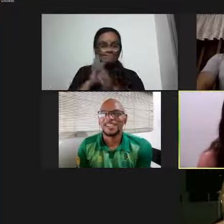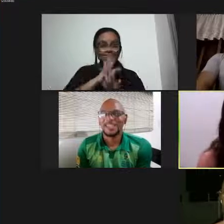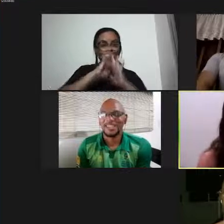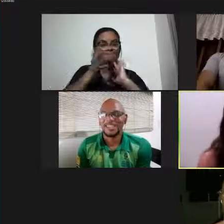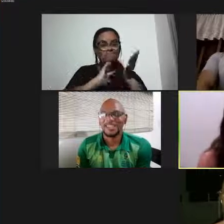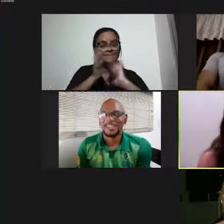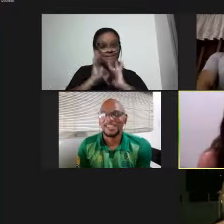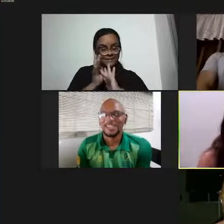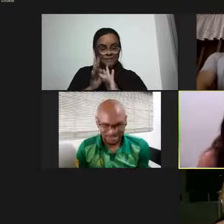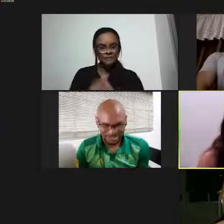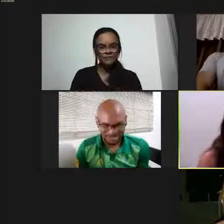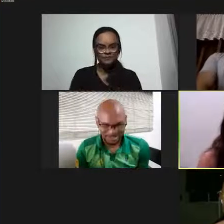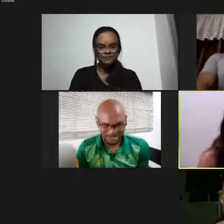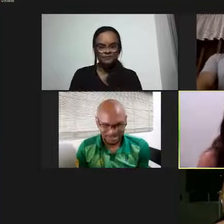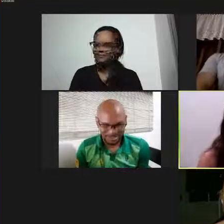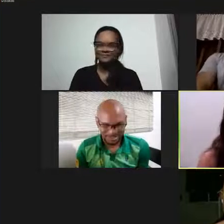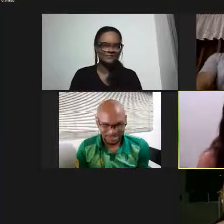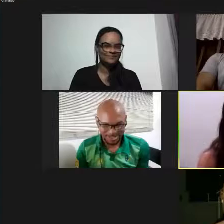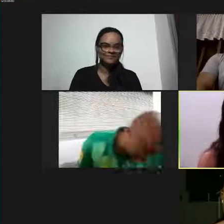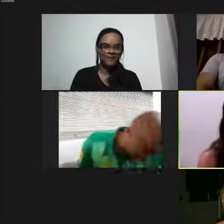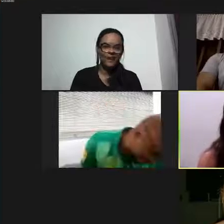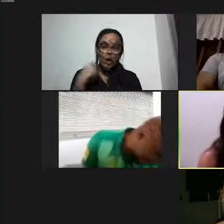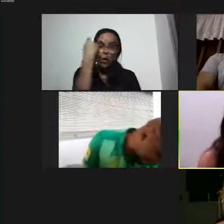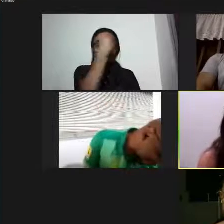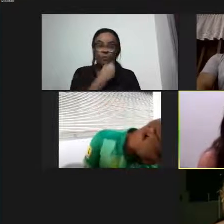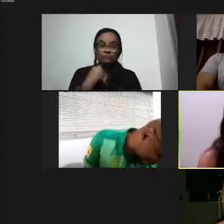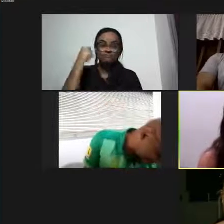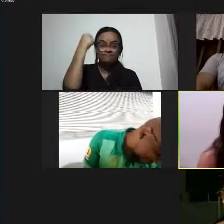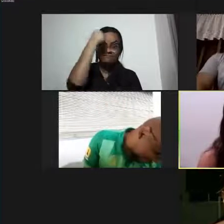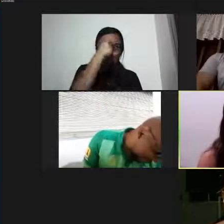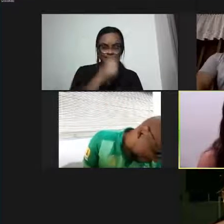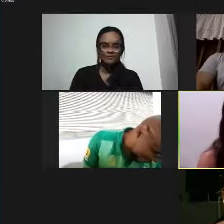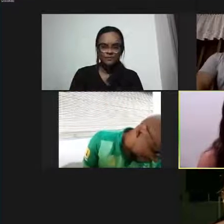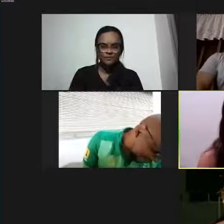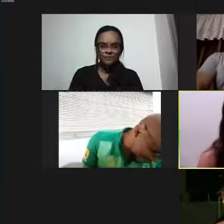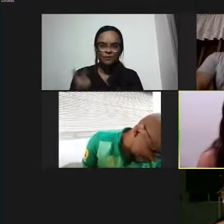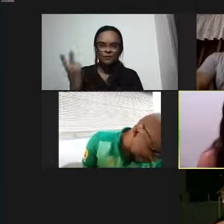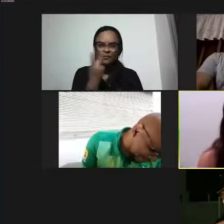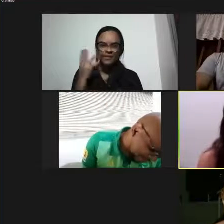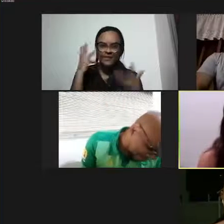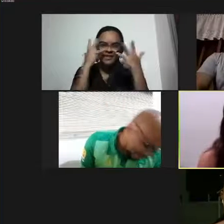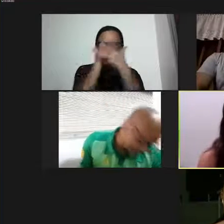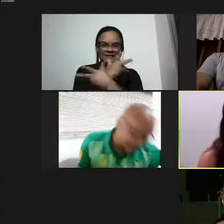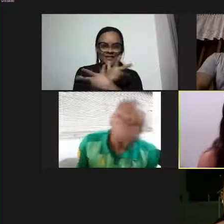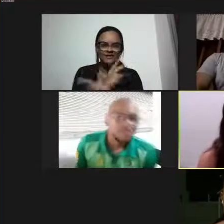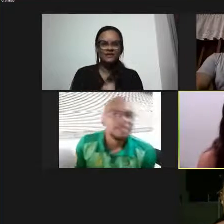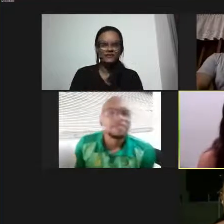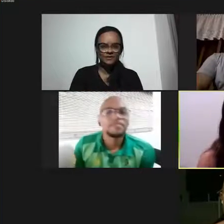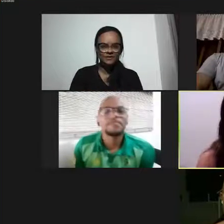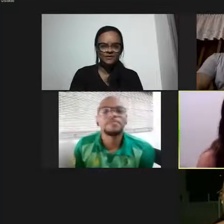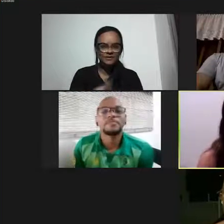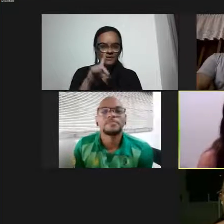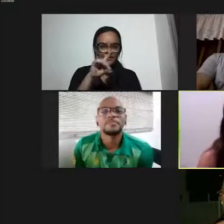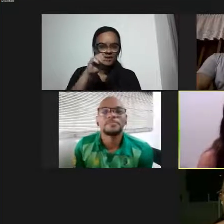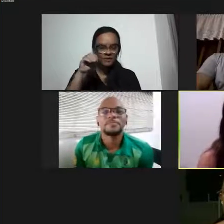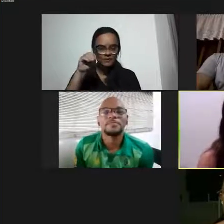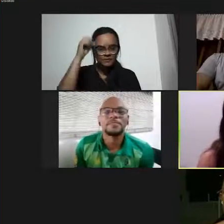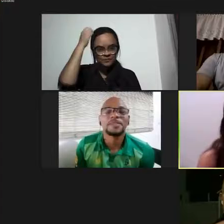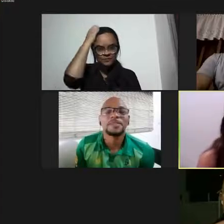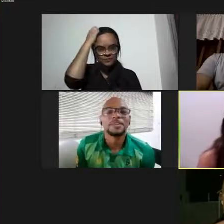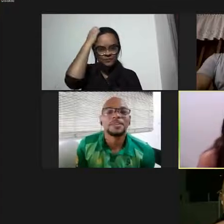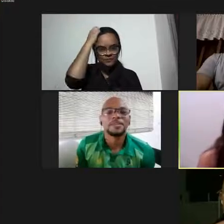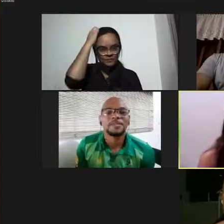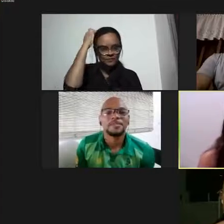aí, essa mais de uma hora aí, bater esse super papo com esses dois lindos, Clodoaldo e Pedro